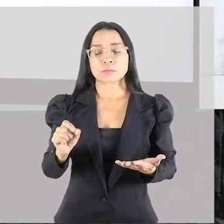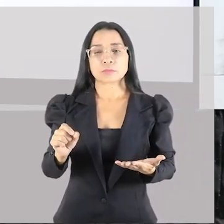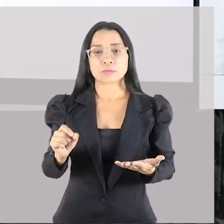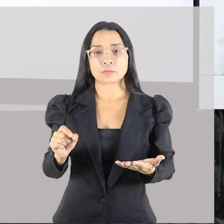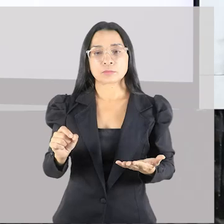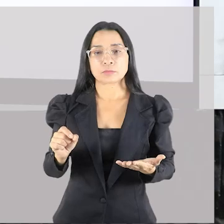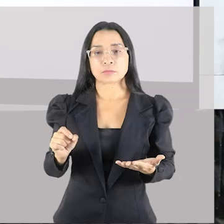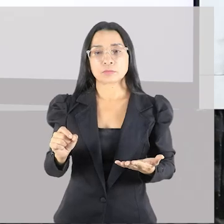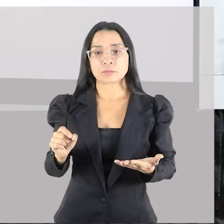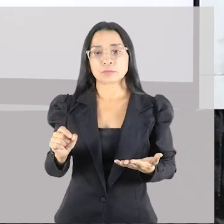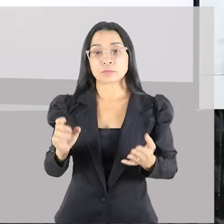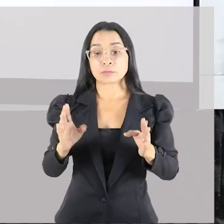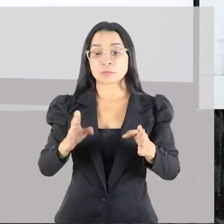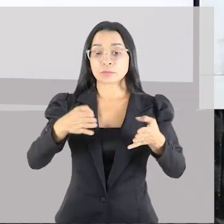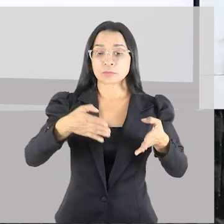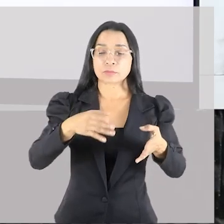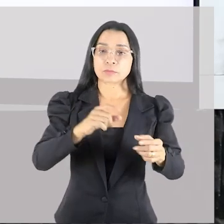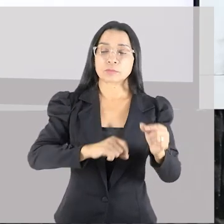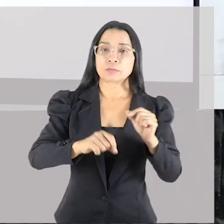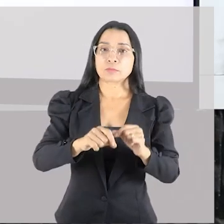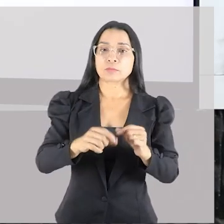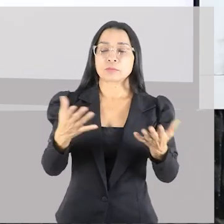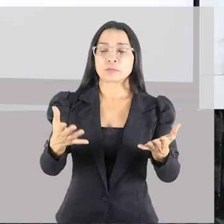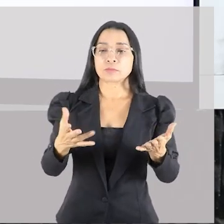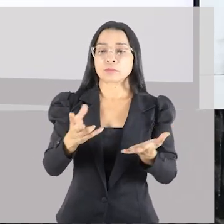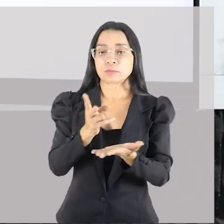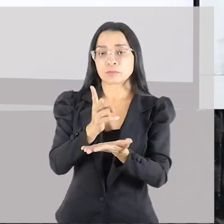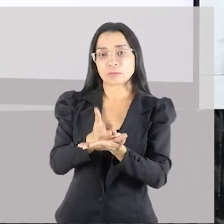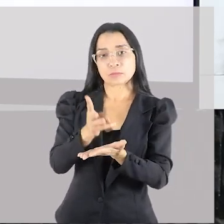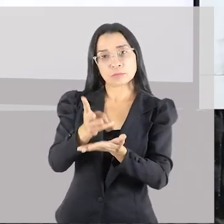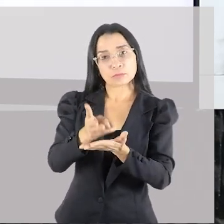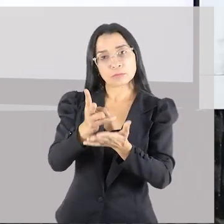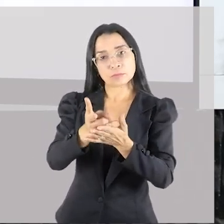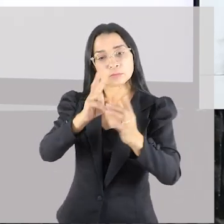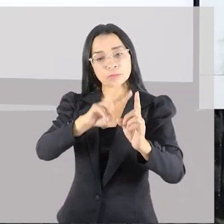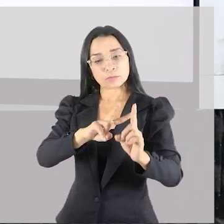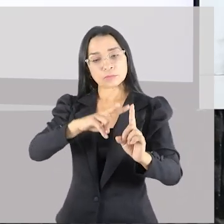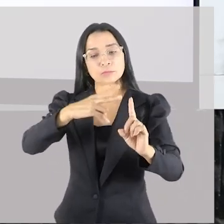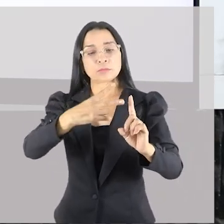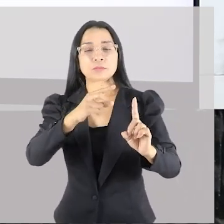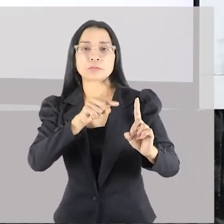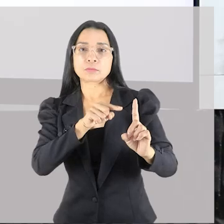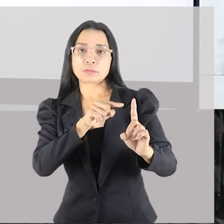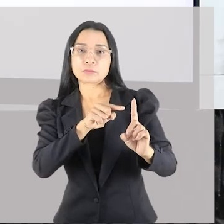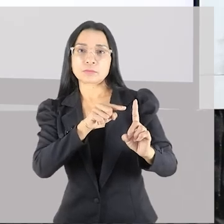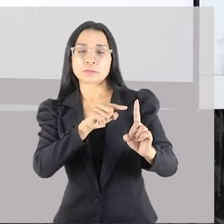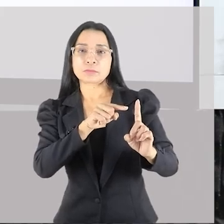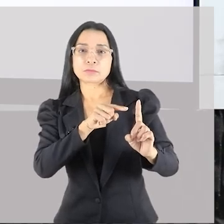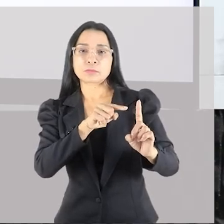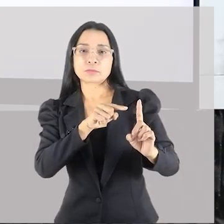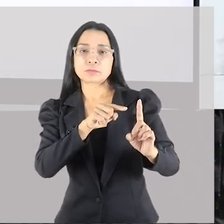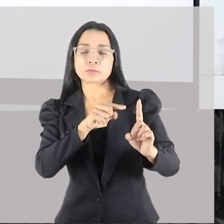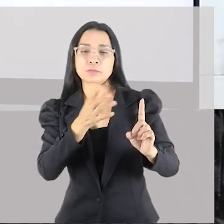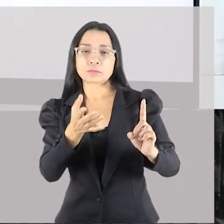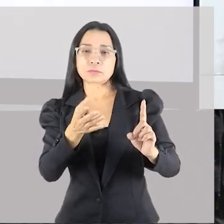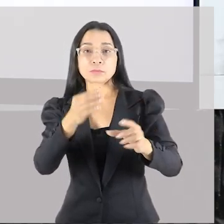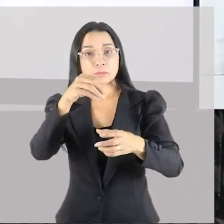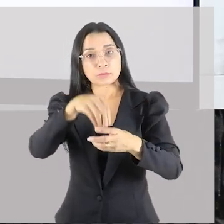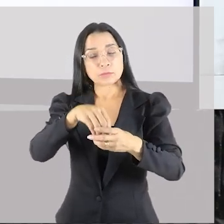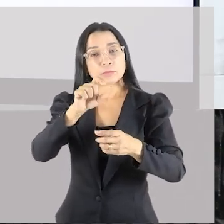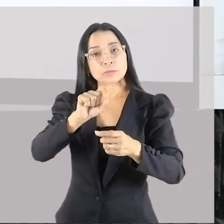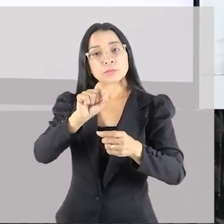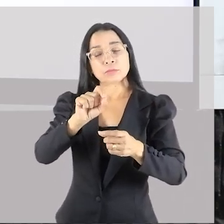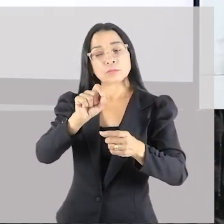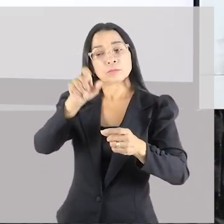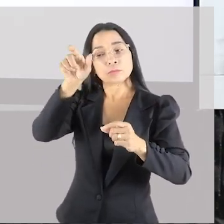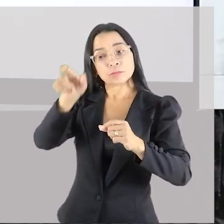esse tensionamento de manter privilégios, porque é isso. É manter privilégios dentro daqueles